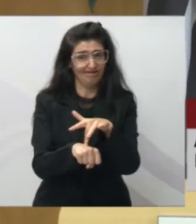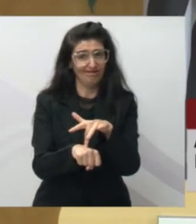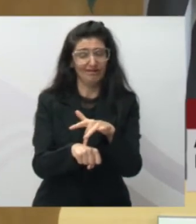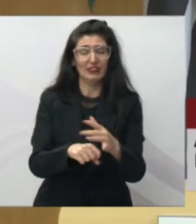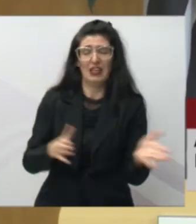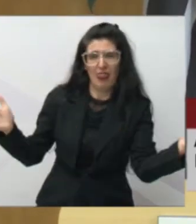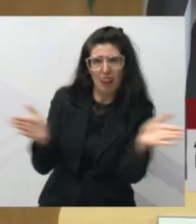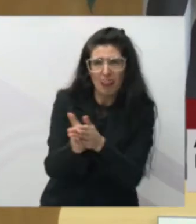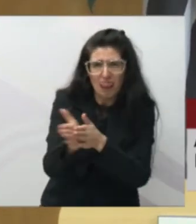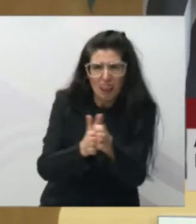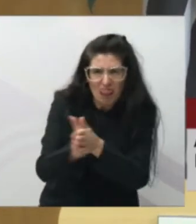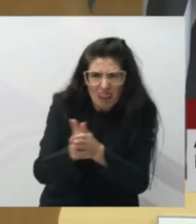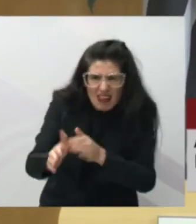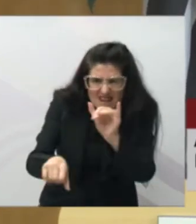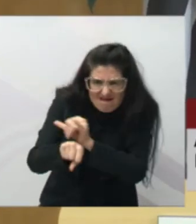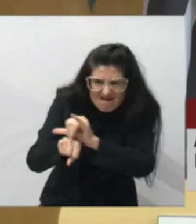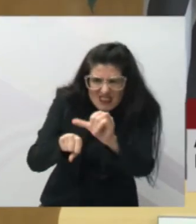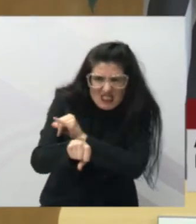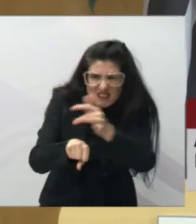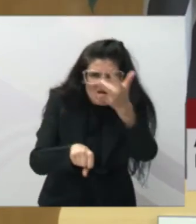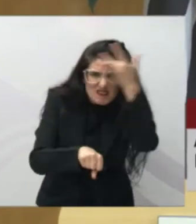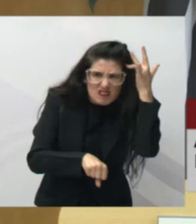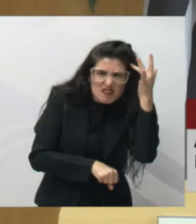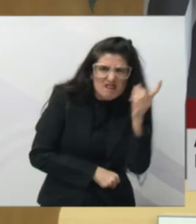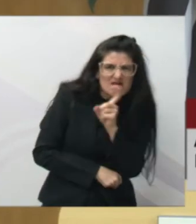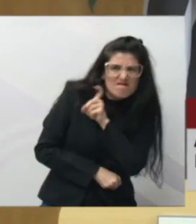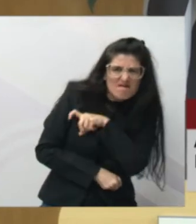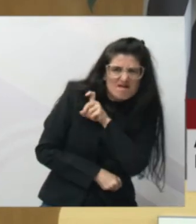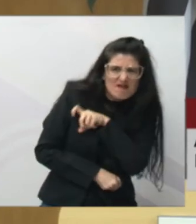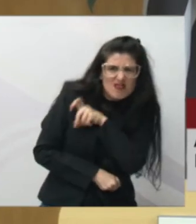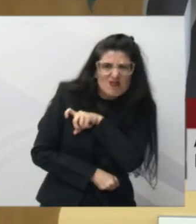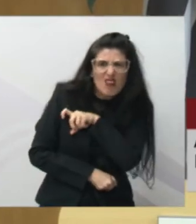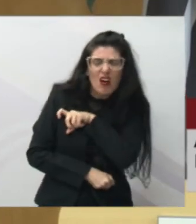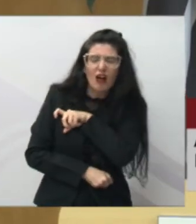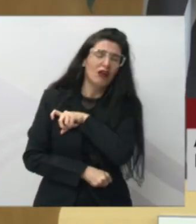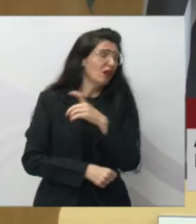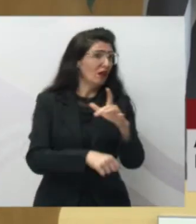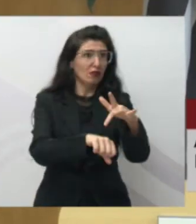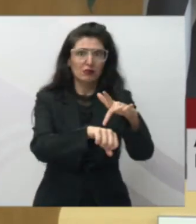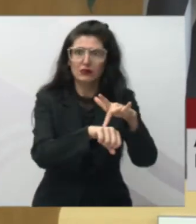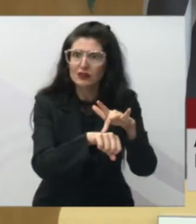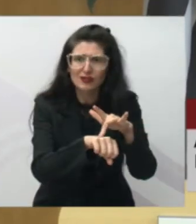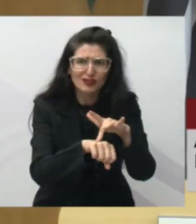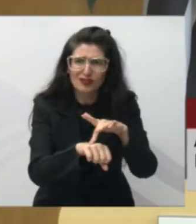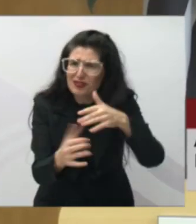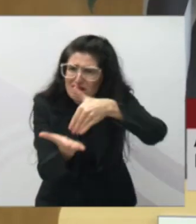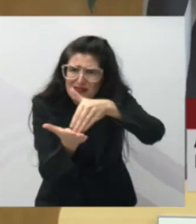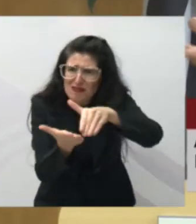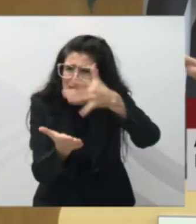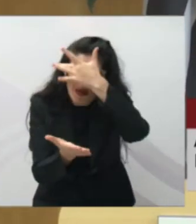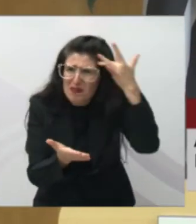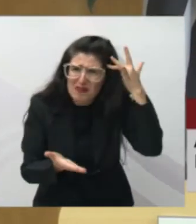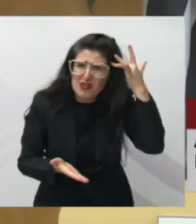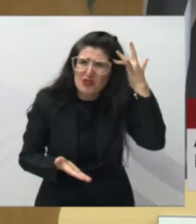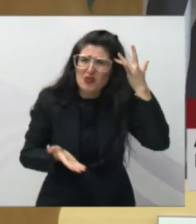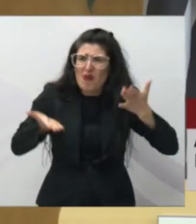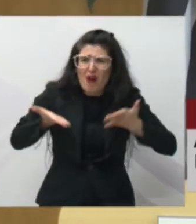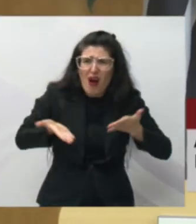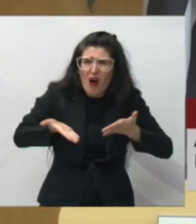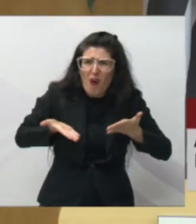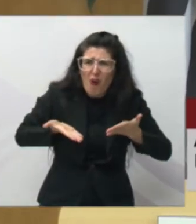que postam nas redes sociais, torcendo para que seja demitido mais um trabalhador nesse momento